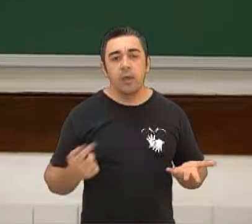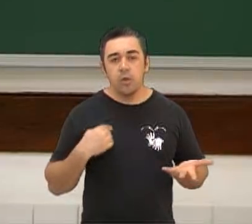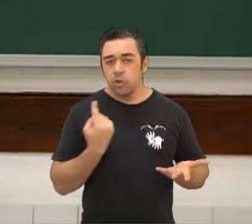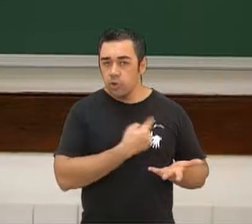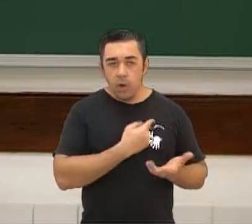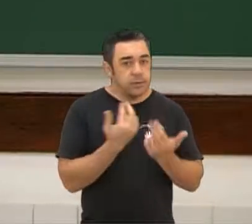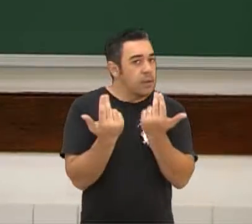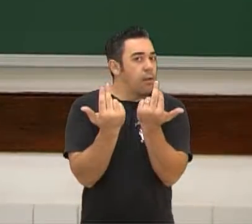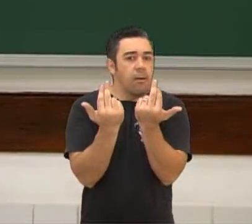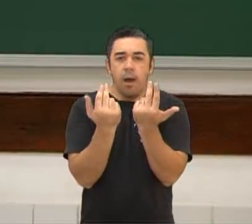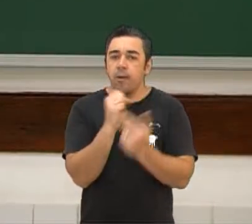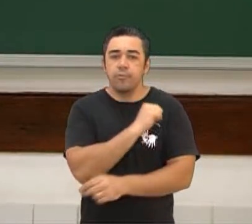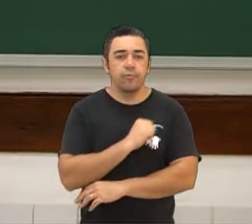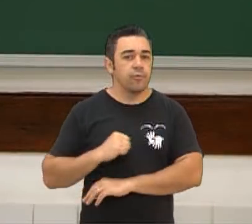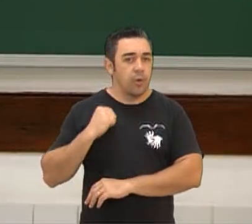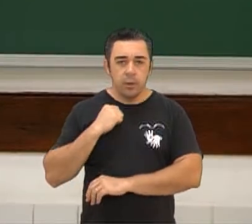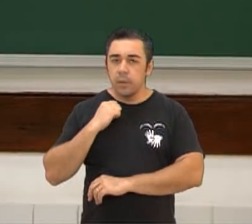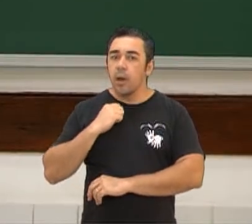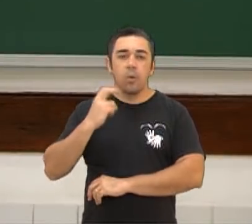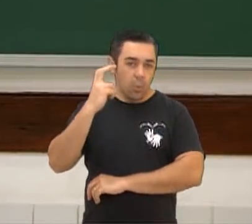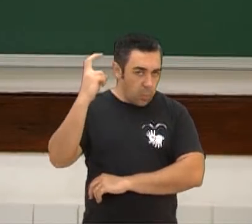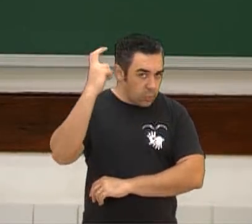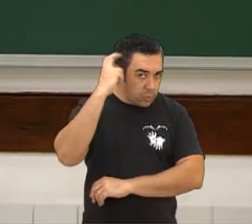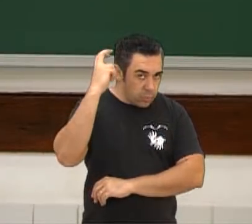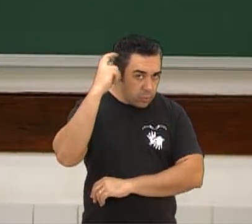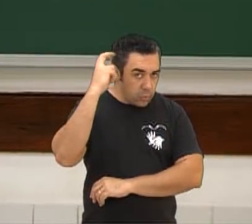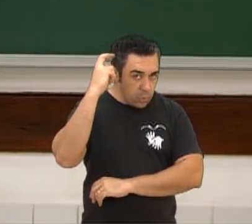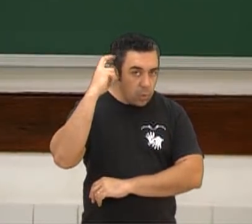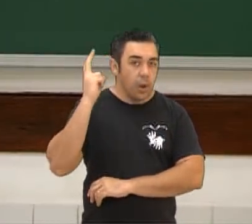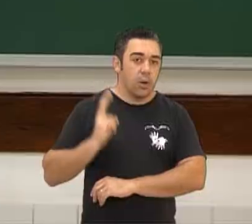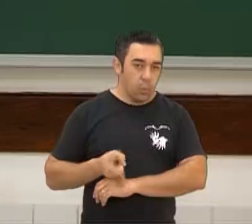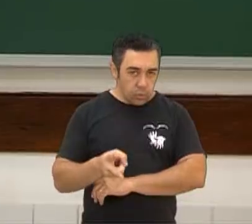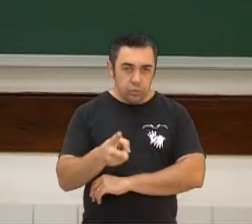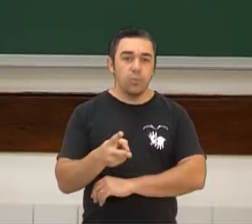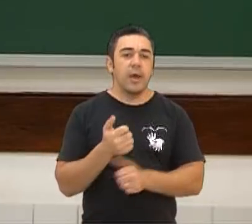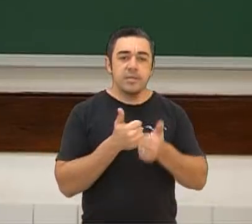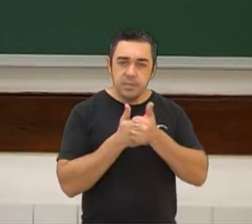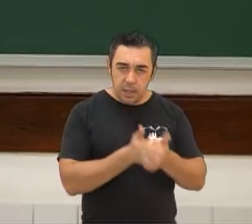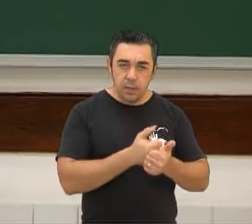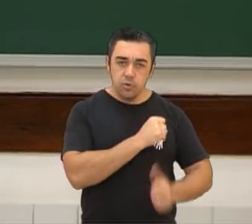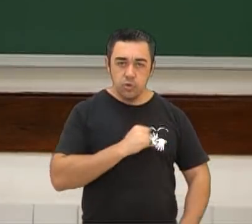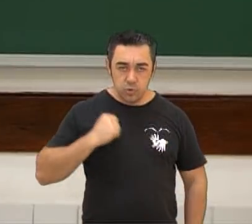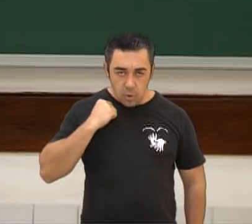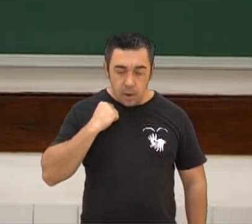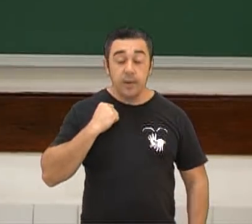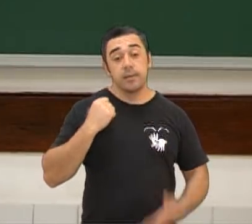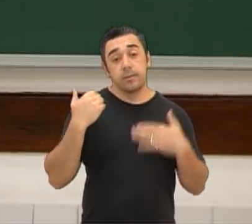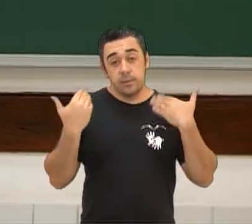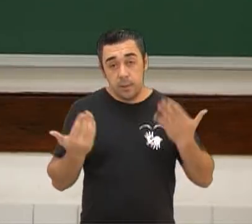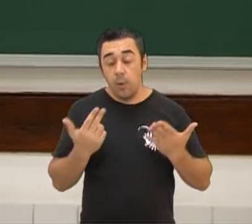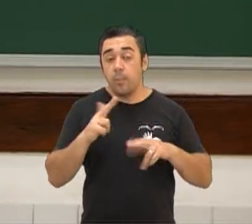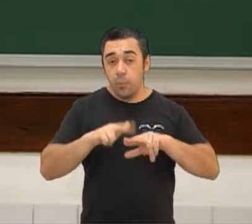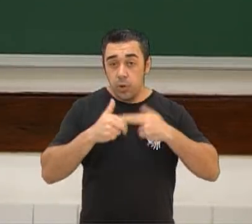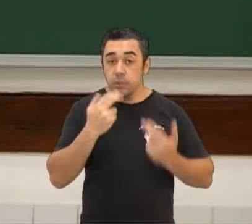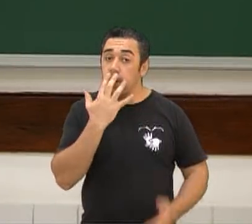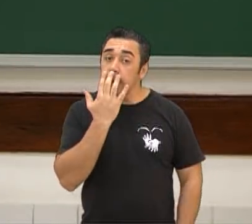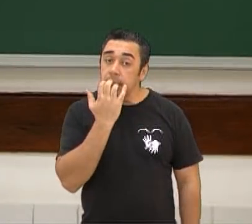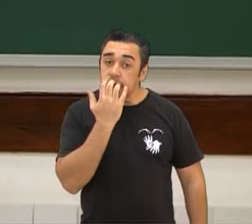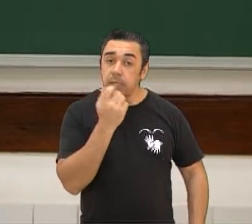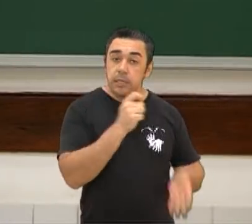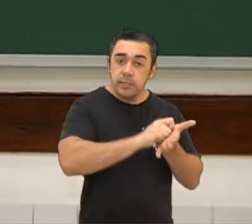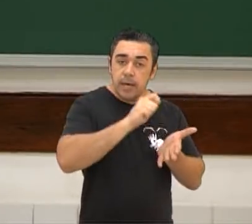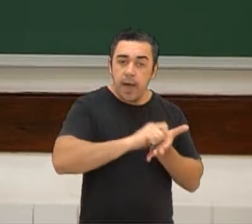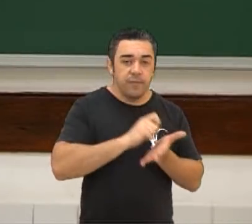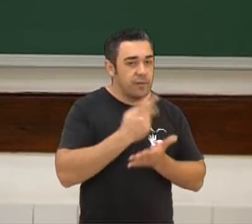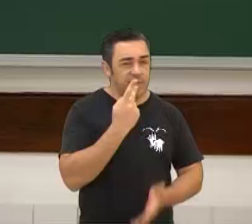somos Sócrates. A cultura ainda é socrática na visão do Nietzsche. E é isso que ele quer demonstrar. Tá? Essas são as críticas dele. Então, segundo Nietzsche, essa ideia